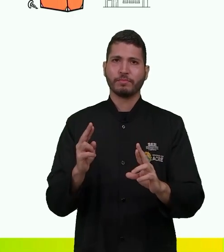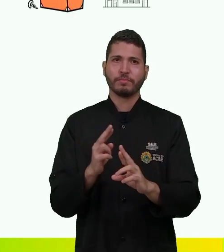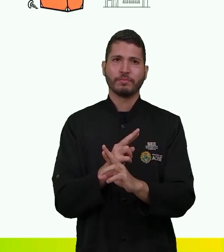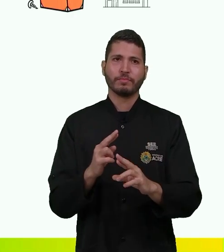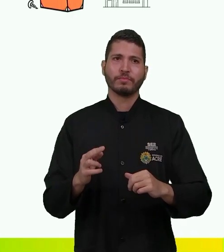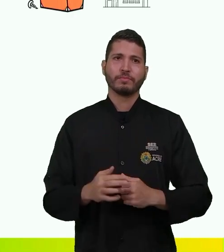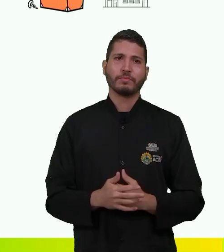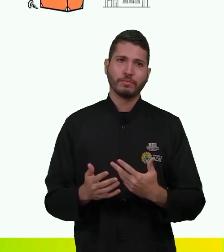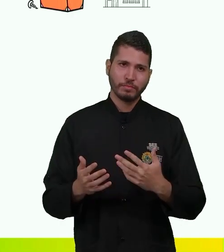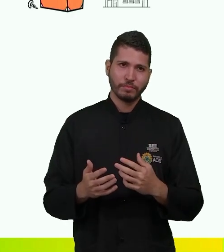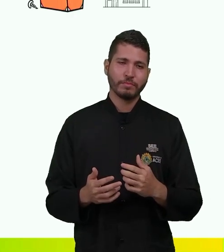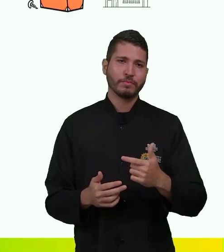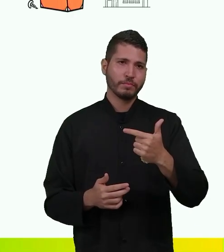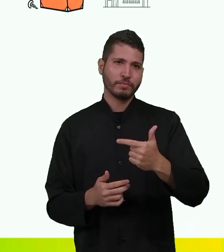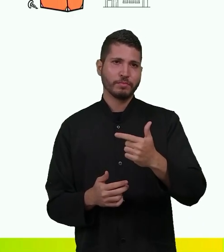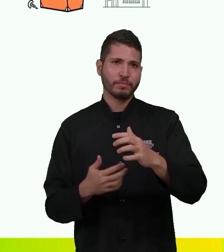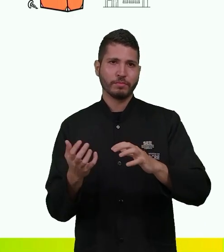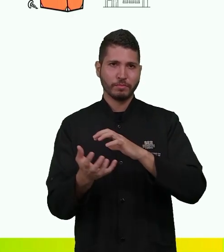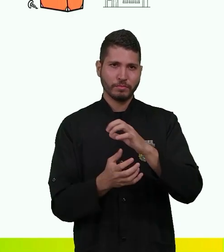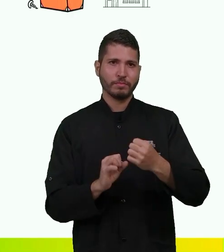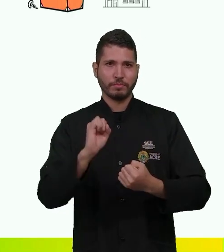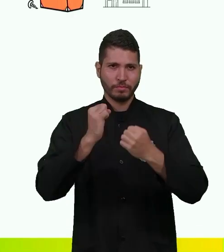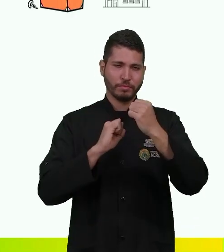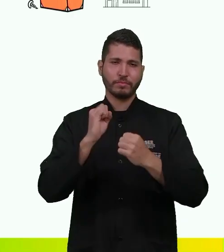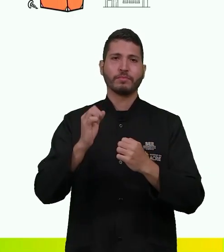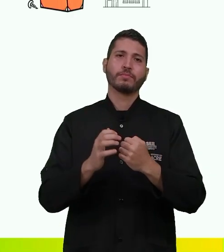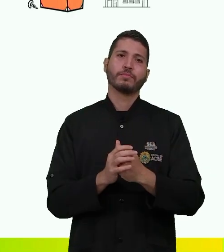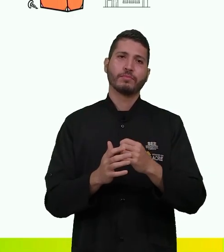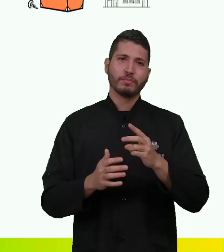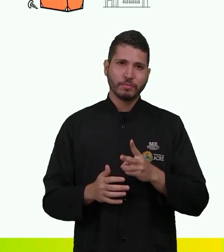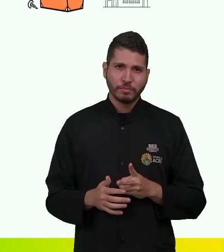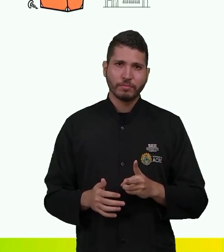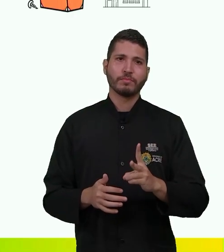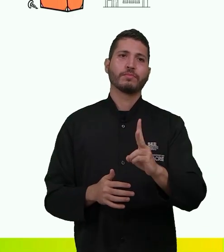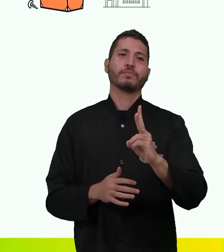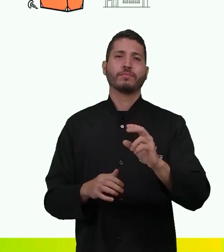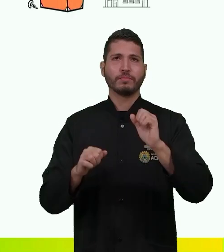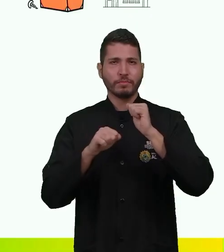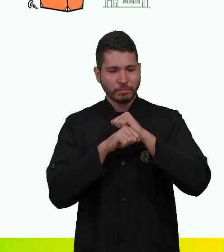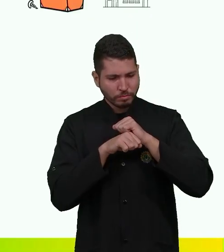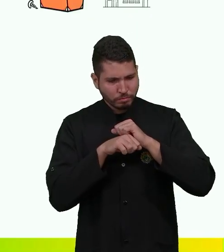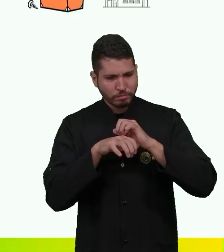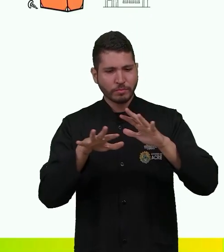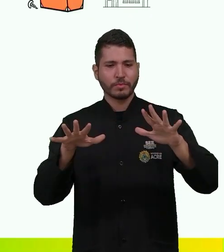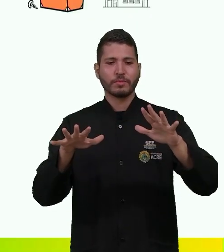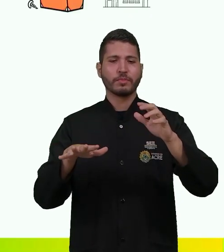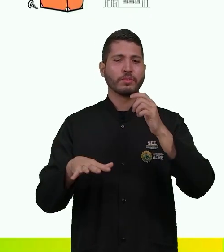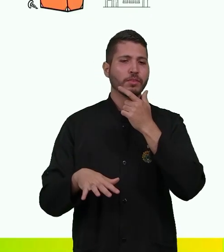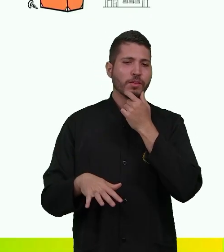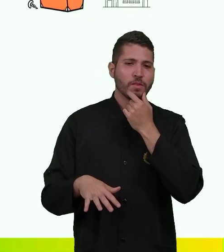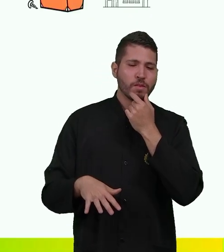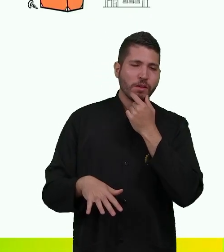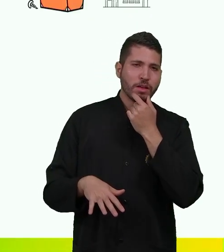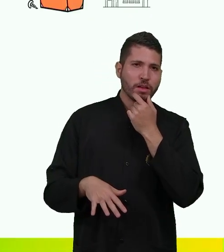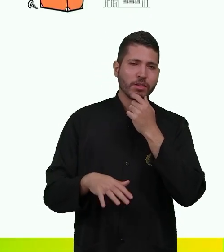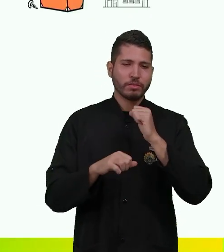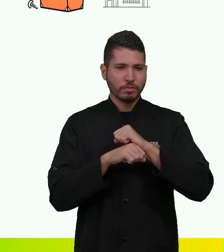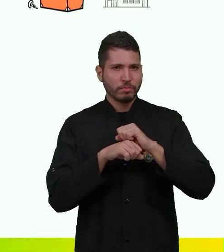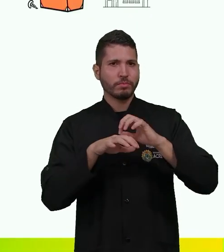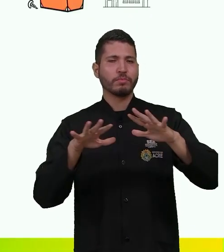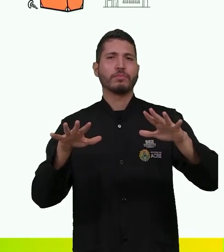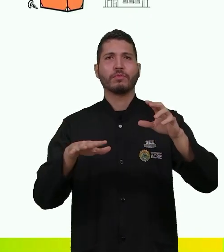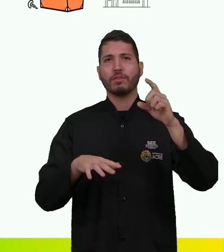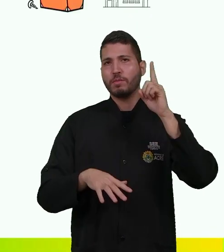continuidade do processo de revolução na indústria, que se expandiu para além da Inglaterra, envolvendo países como